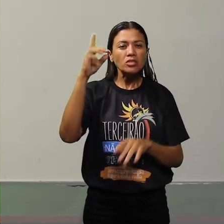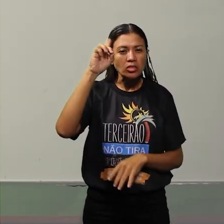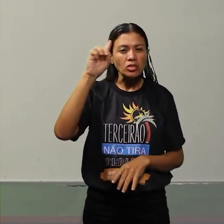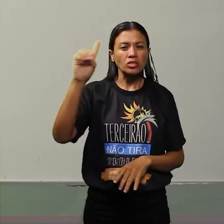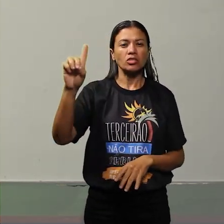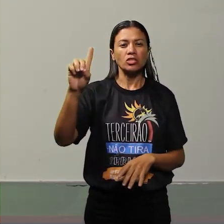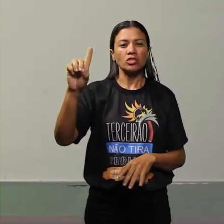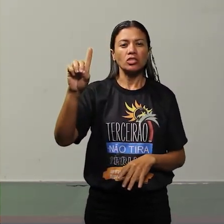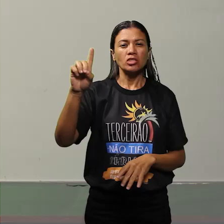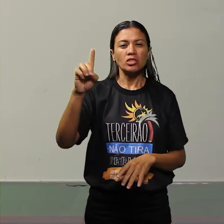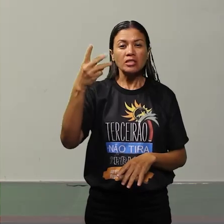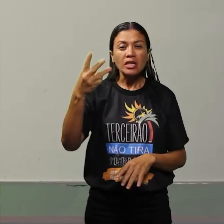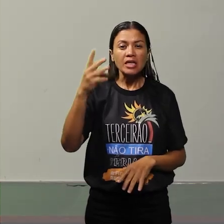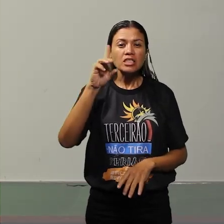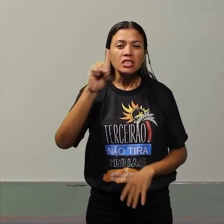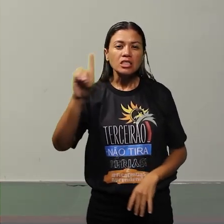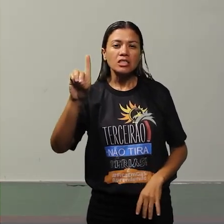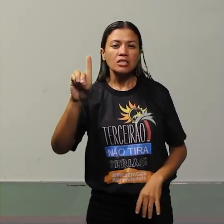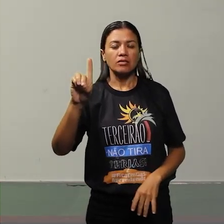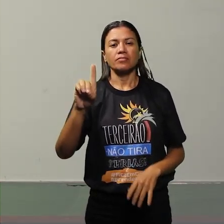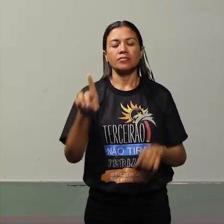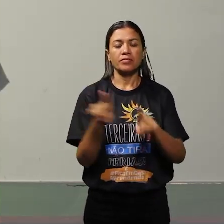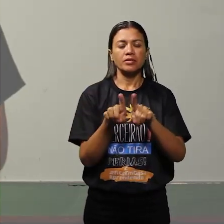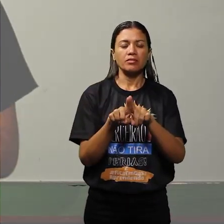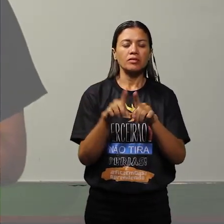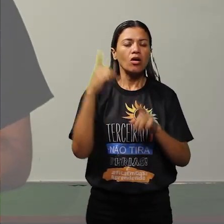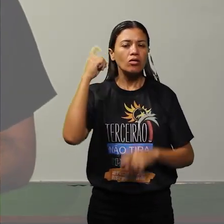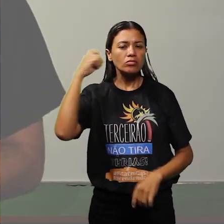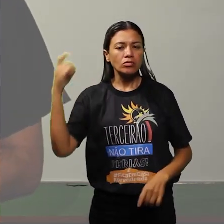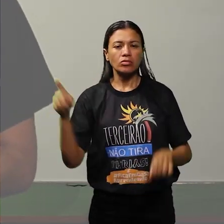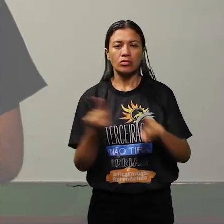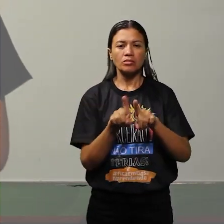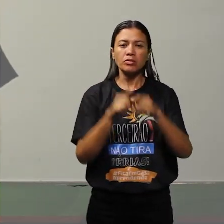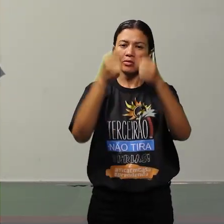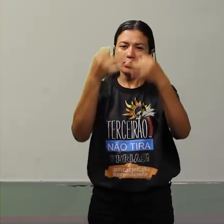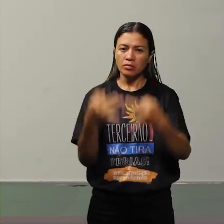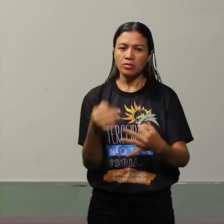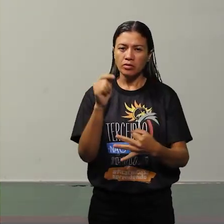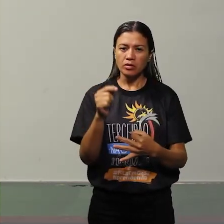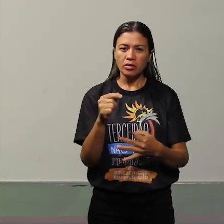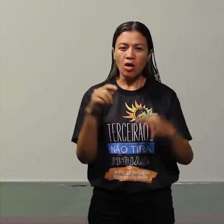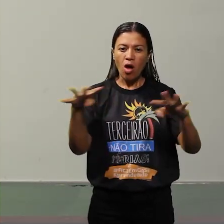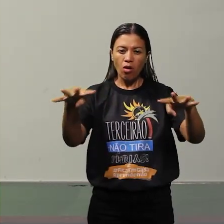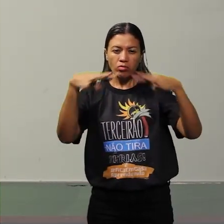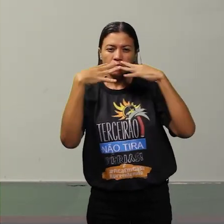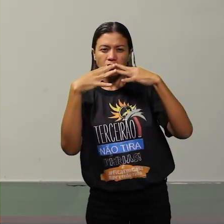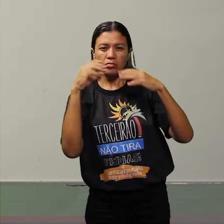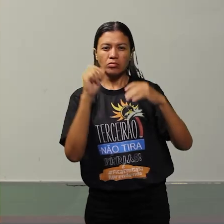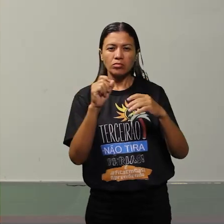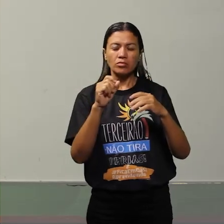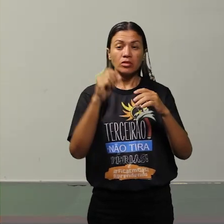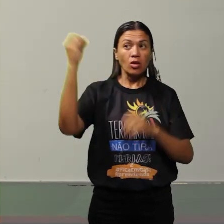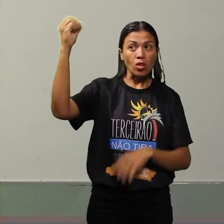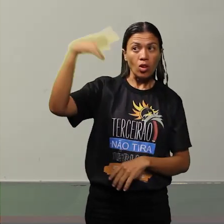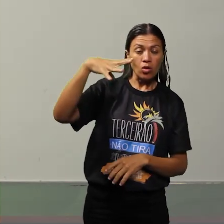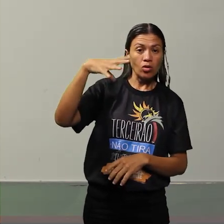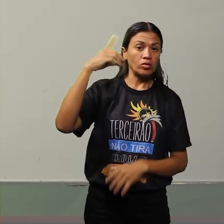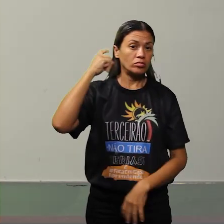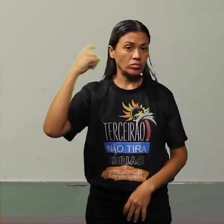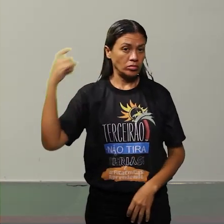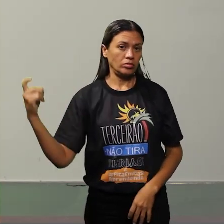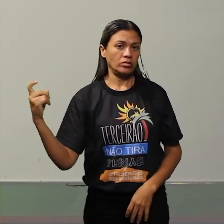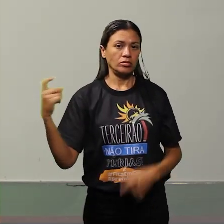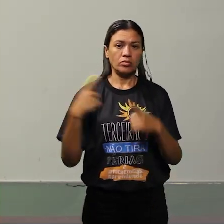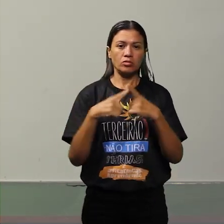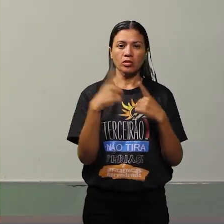disso? Então, é exatamente esse som, e eu até abordo para vocês lá dizendo assim, ó, fiquem atentos com relação a luz e som, né?